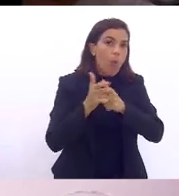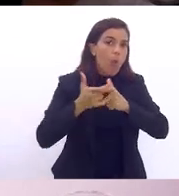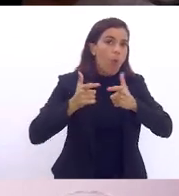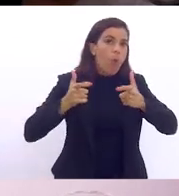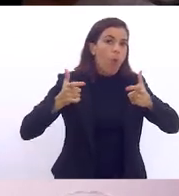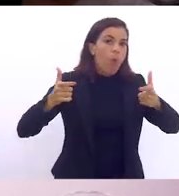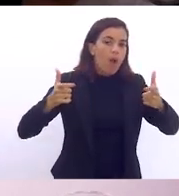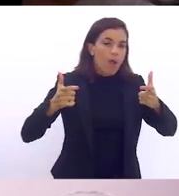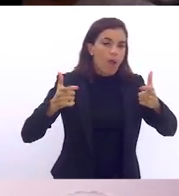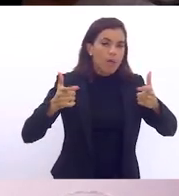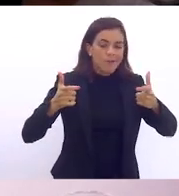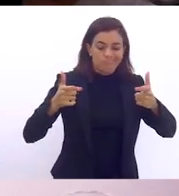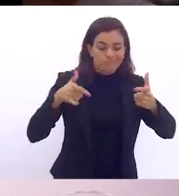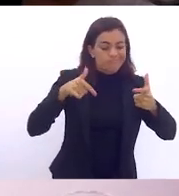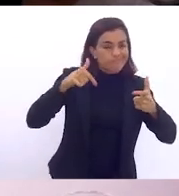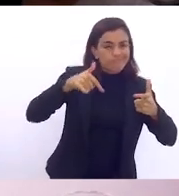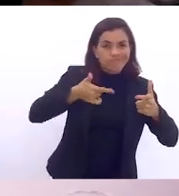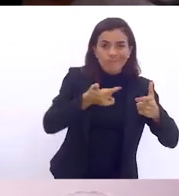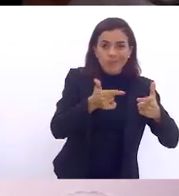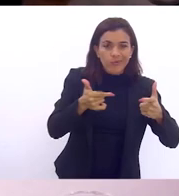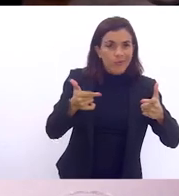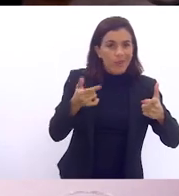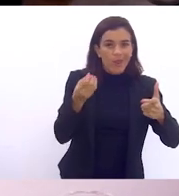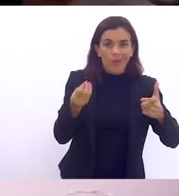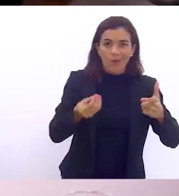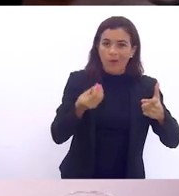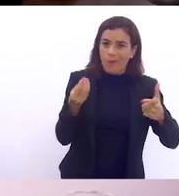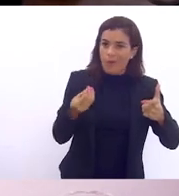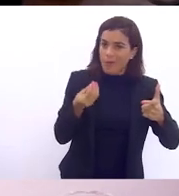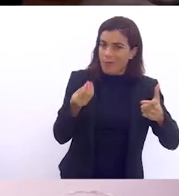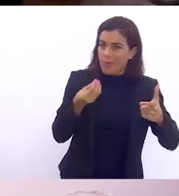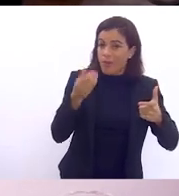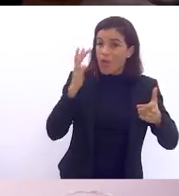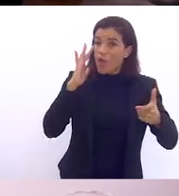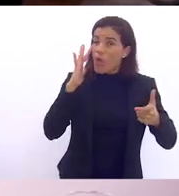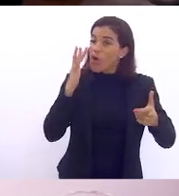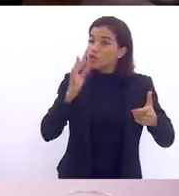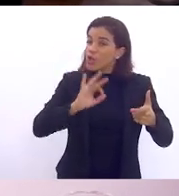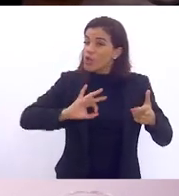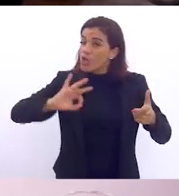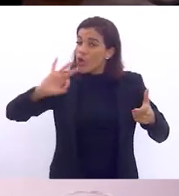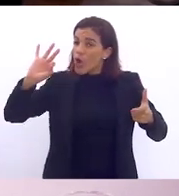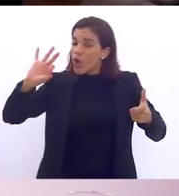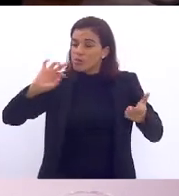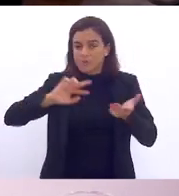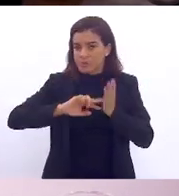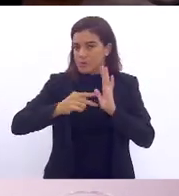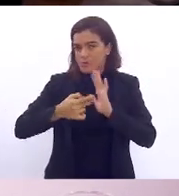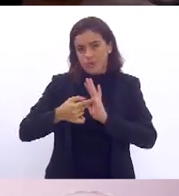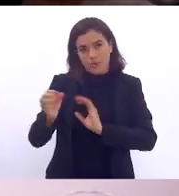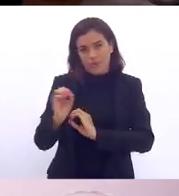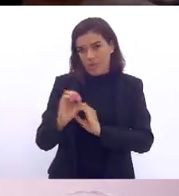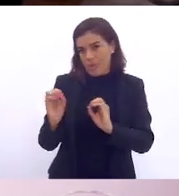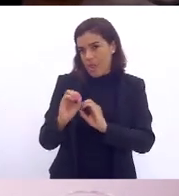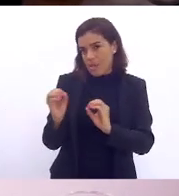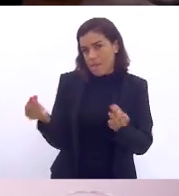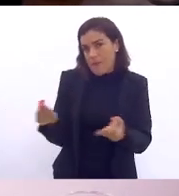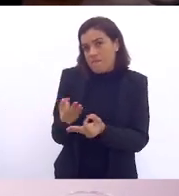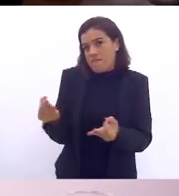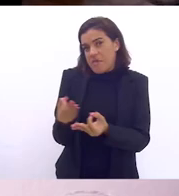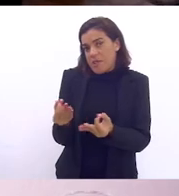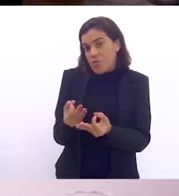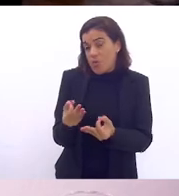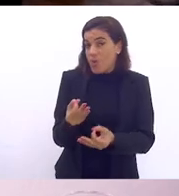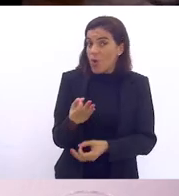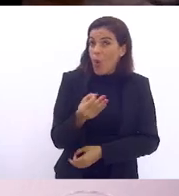percentual não tem como acredito que não não não o ponto ótimo não é o ponto perfeito né o ótimo é inimigo do bom não